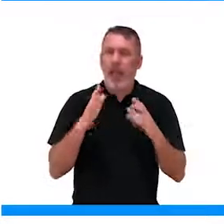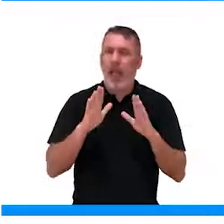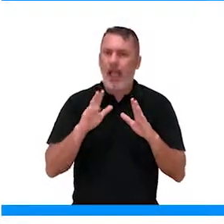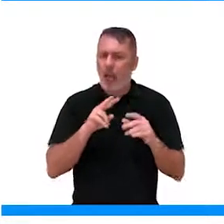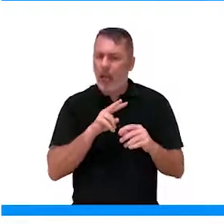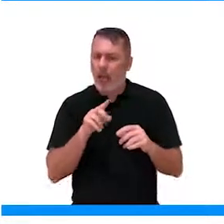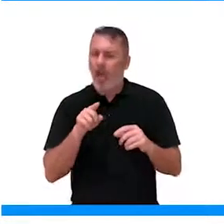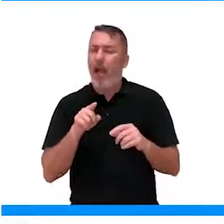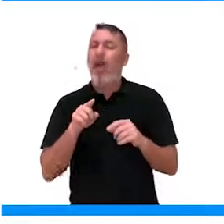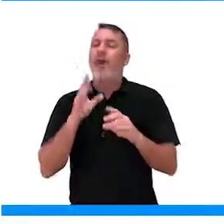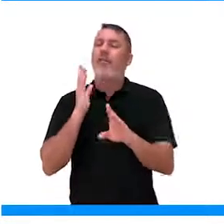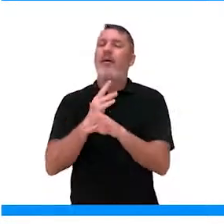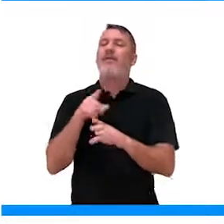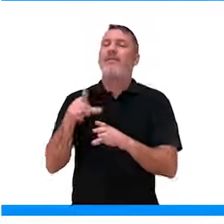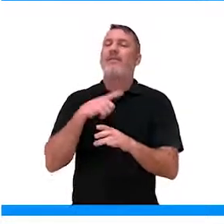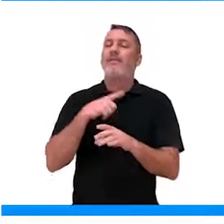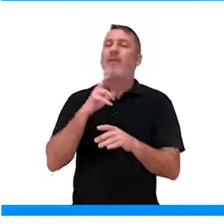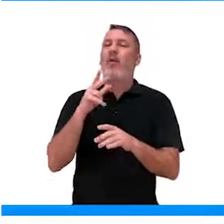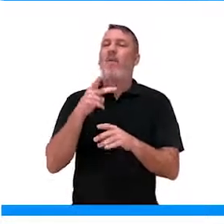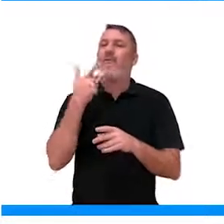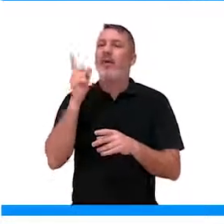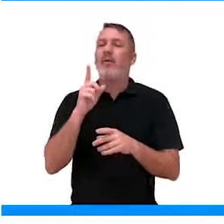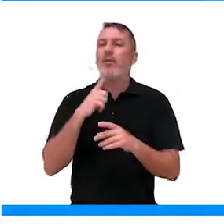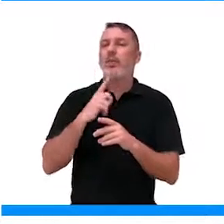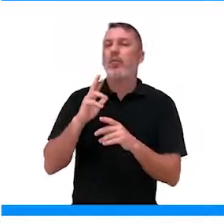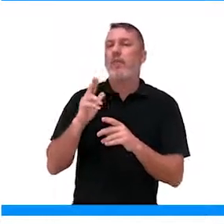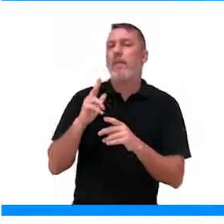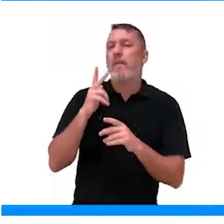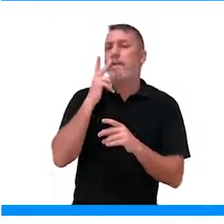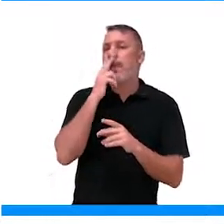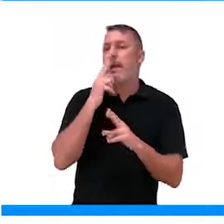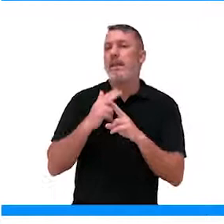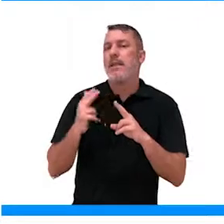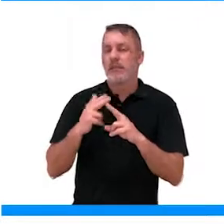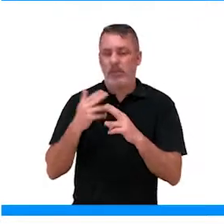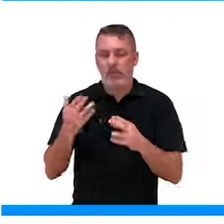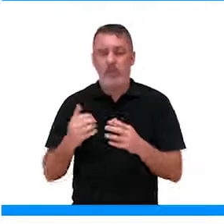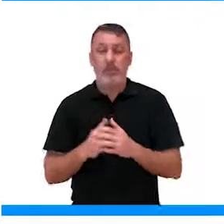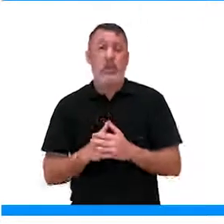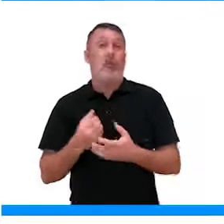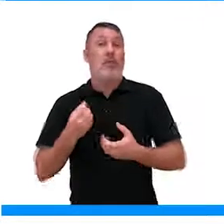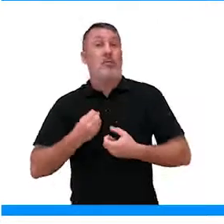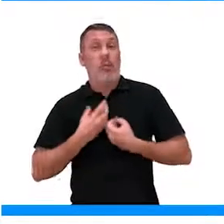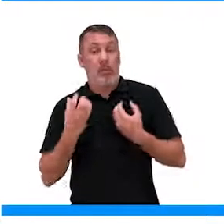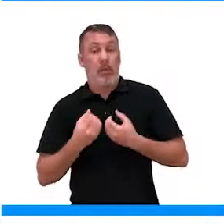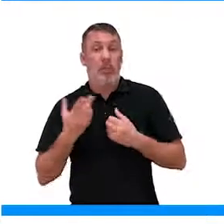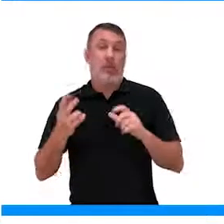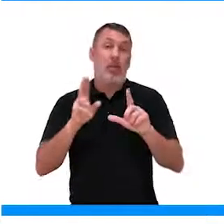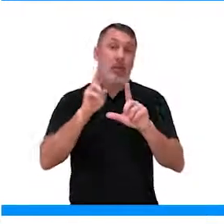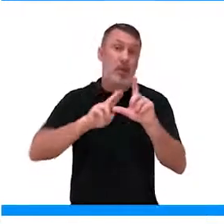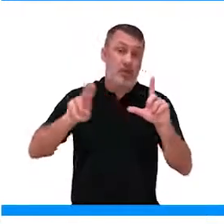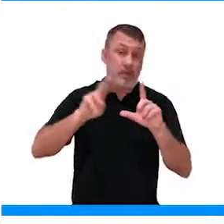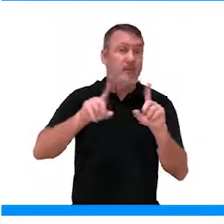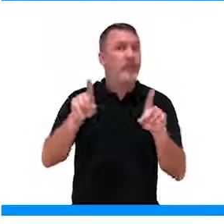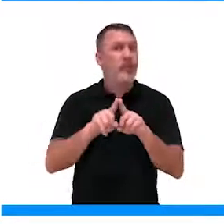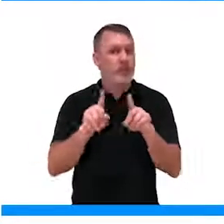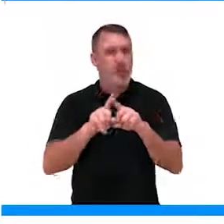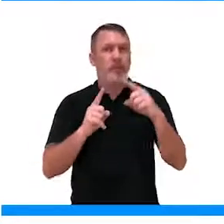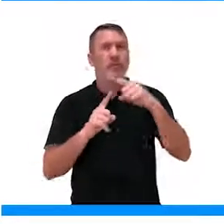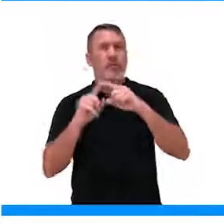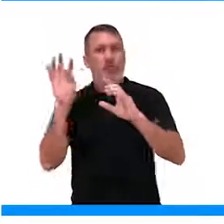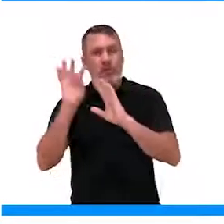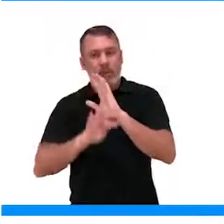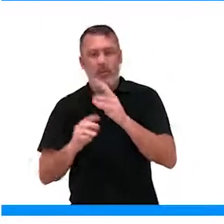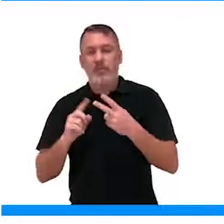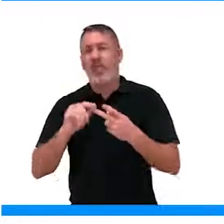está por trás ali, qual a mensagem principal. O poema, né? A legenda A legenda é